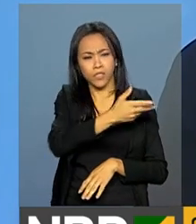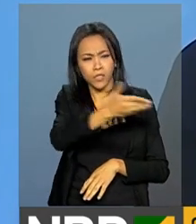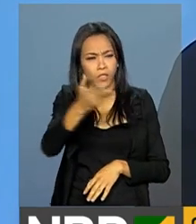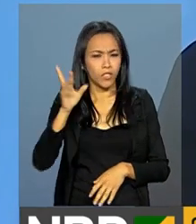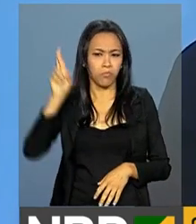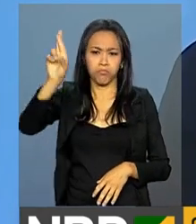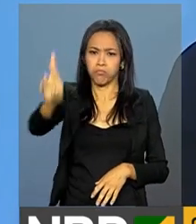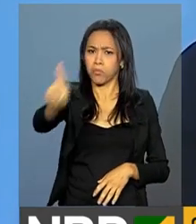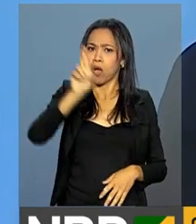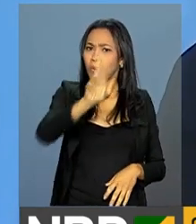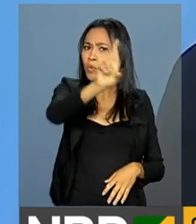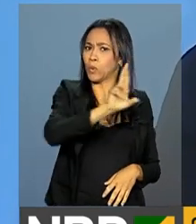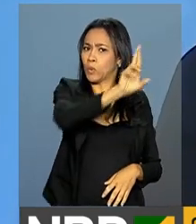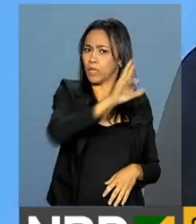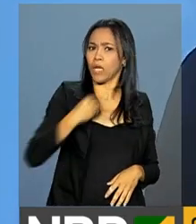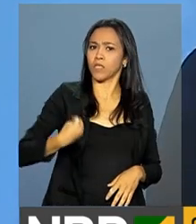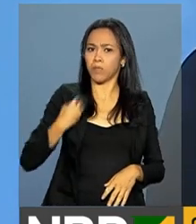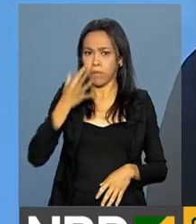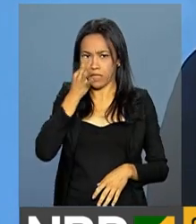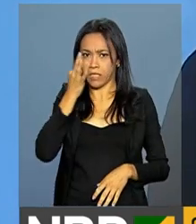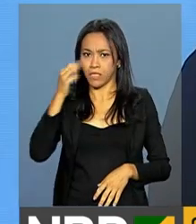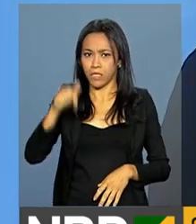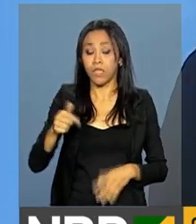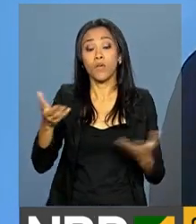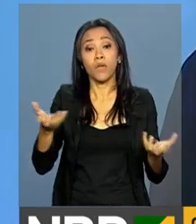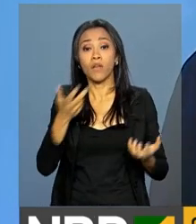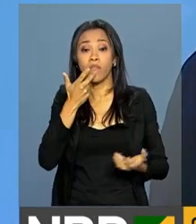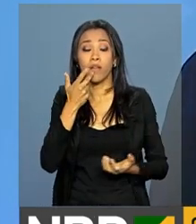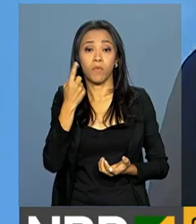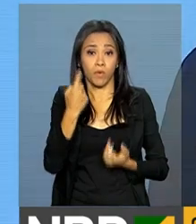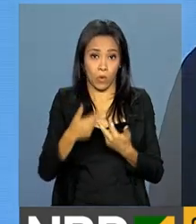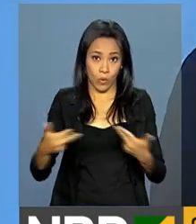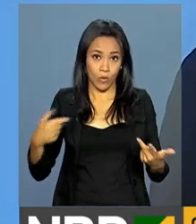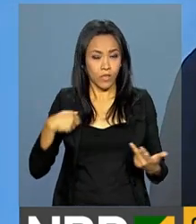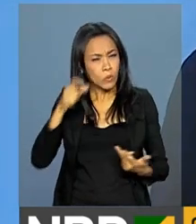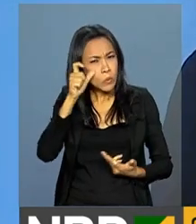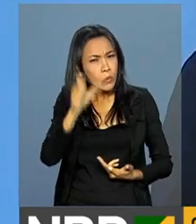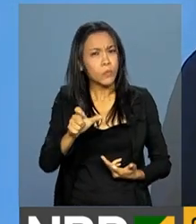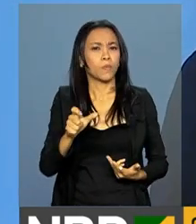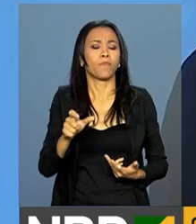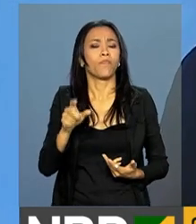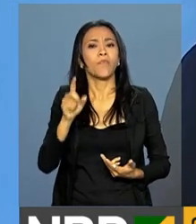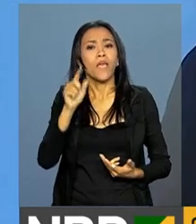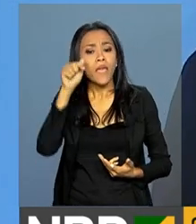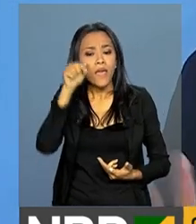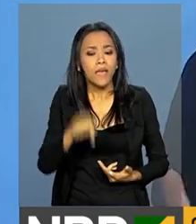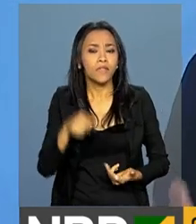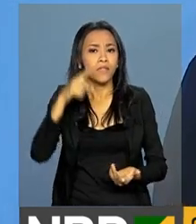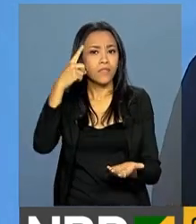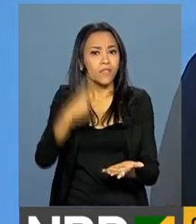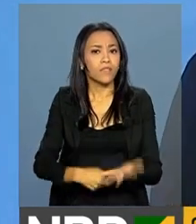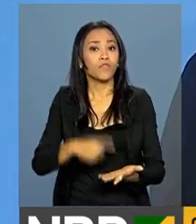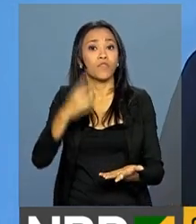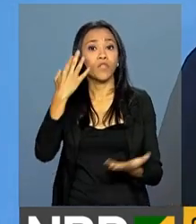eu quero dizer uma coisa curiosa. Vejam que este ato foi consolidado